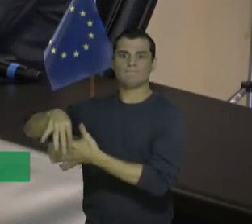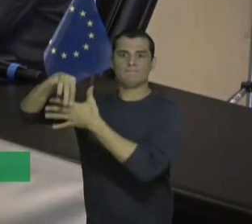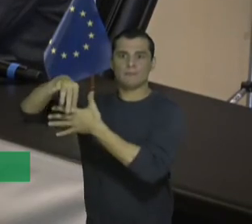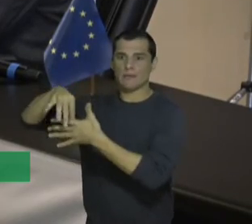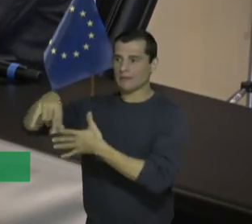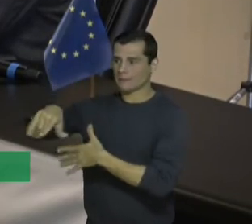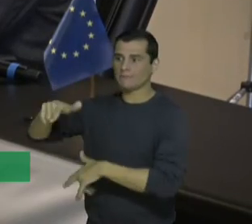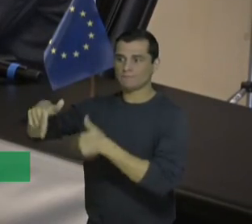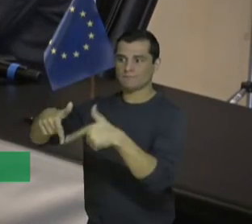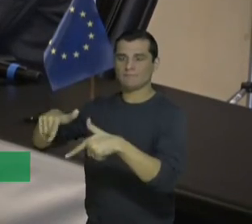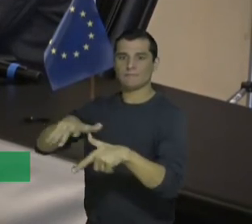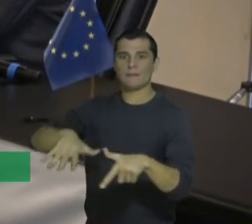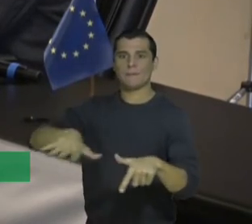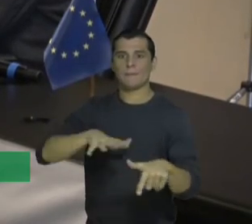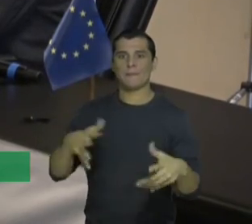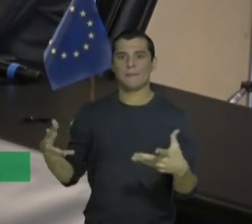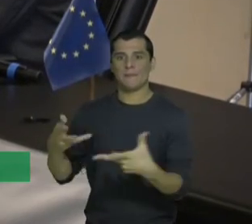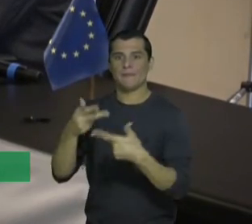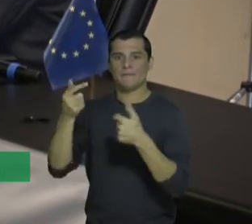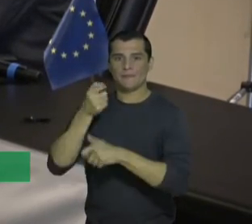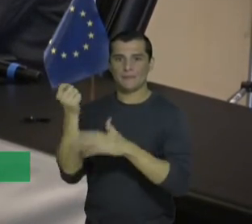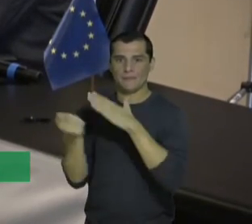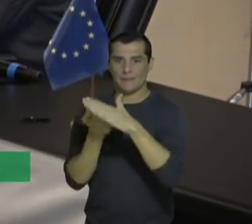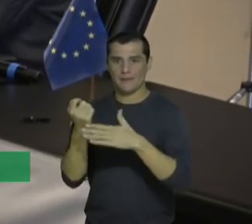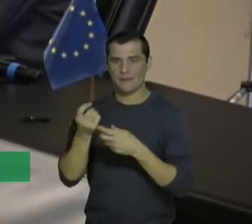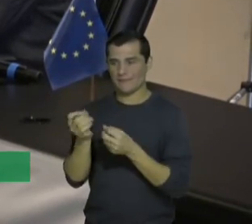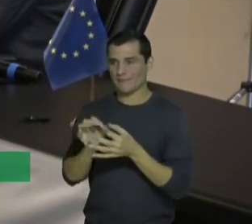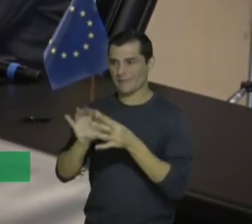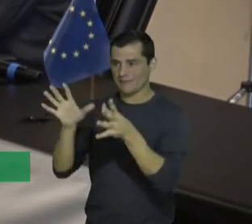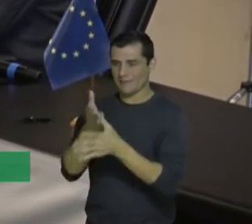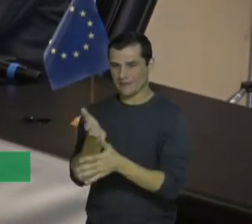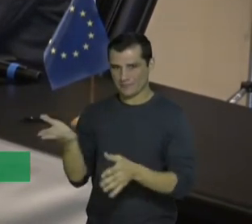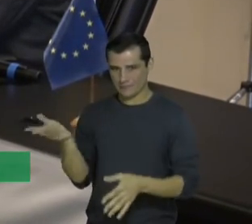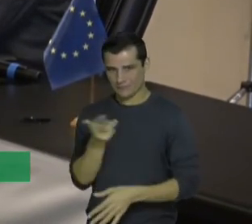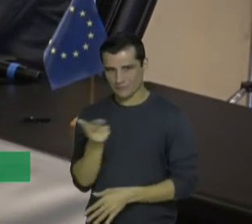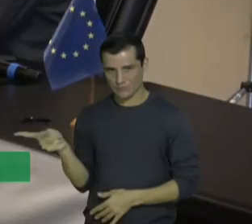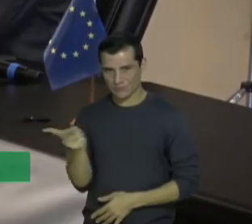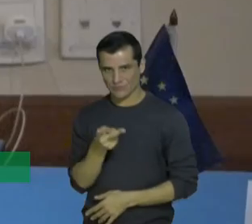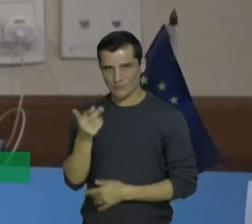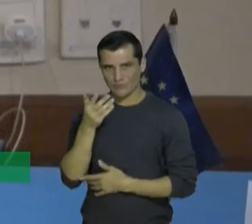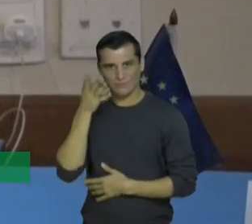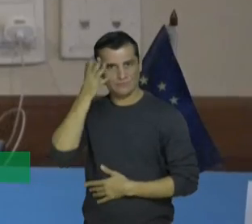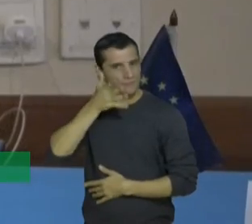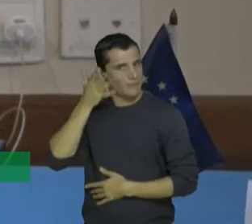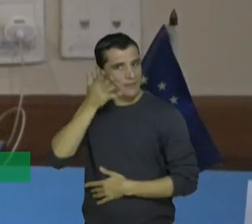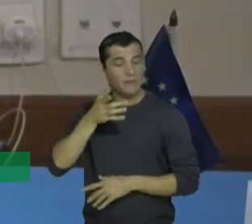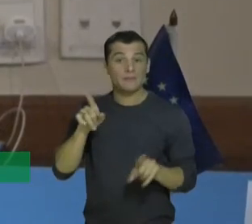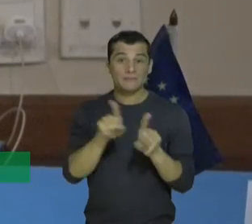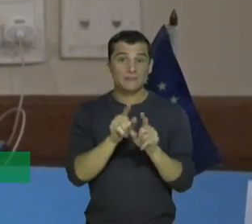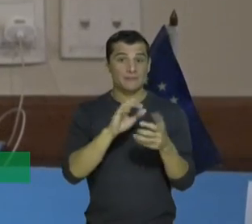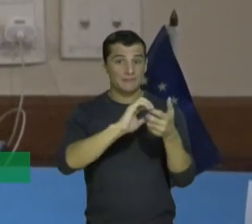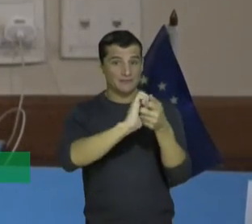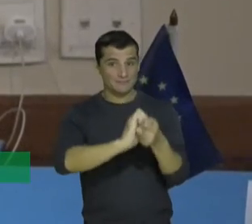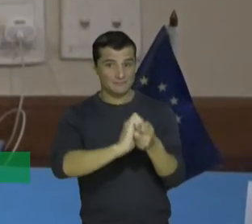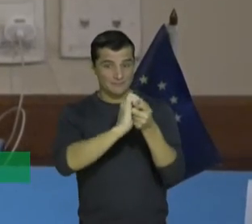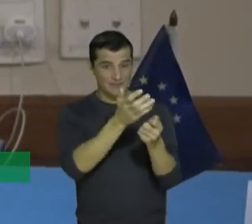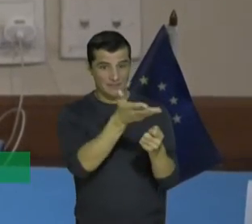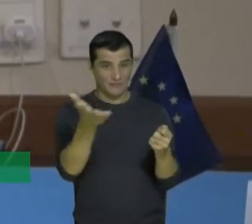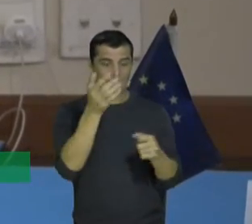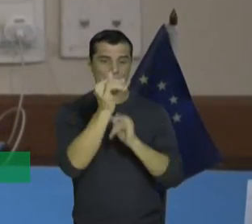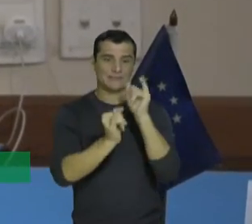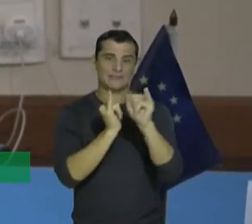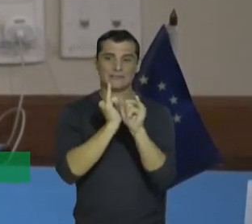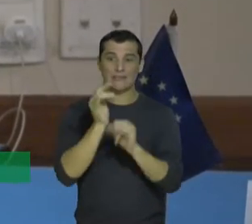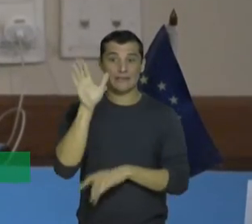deixar que eles falem bastante Eu também gostaria de cumprimentar quem nos acompanha e de casa pela pela internet pelas redes